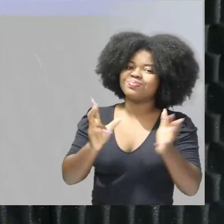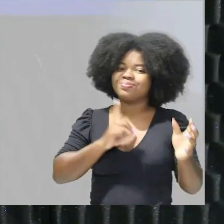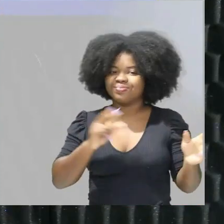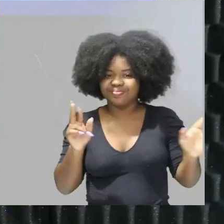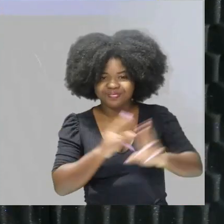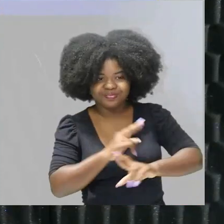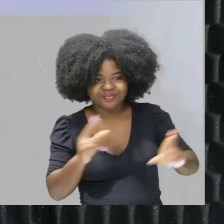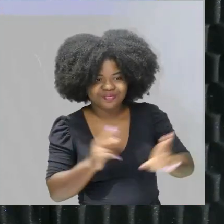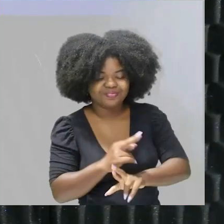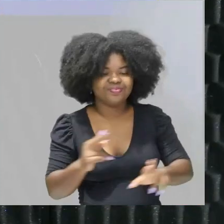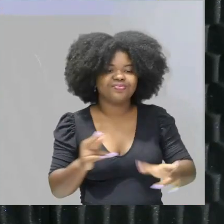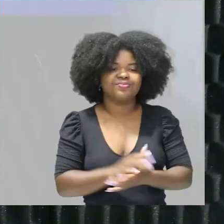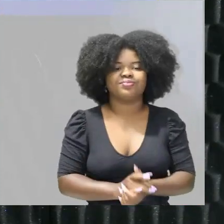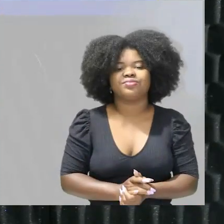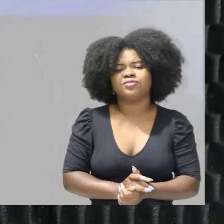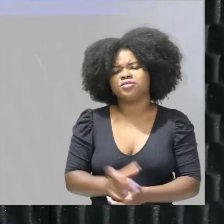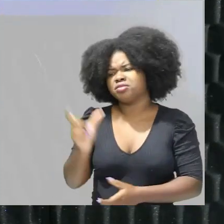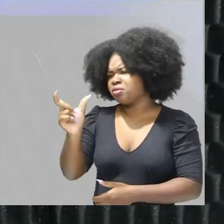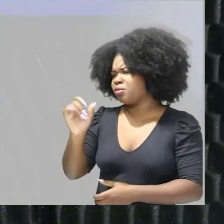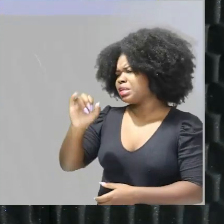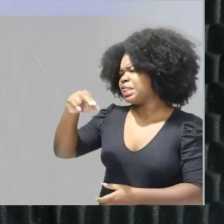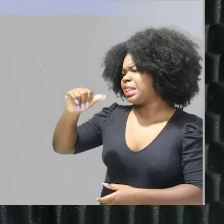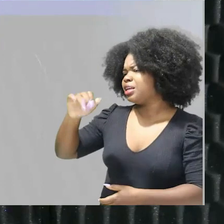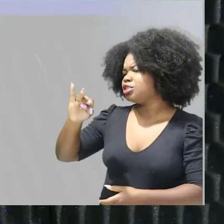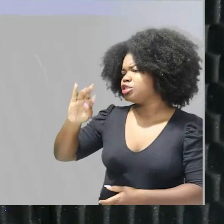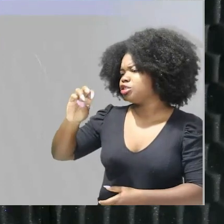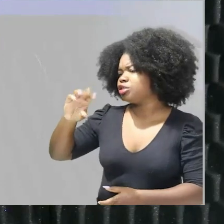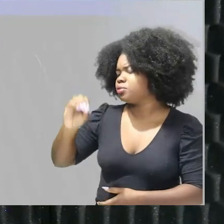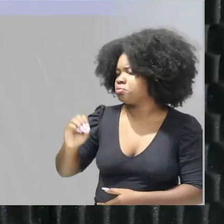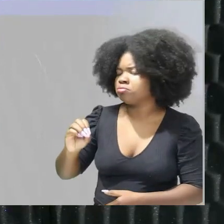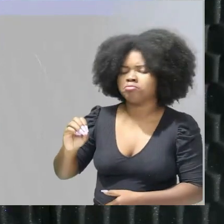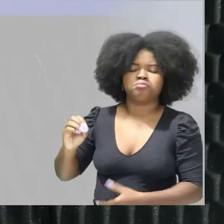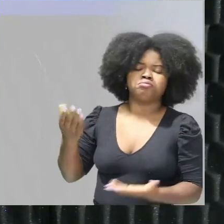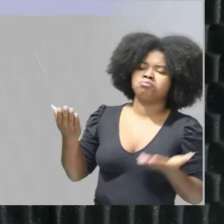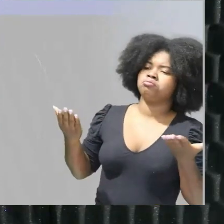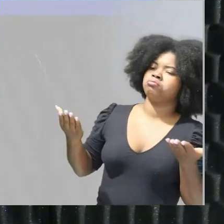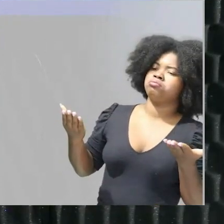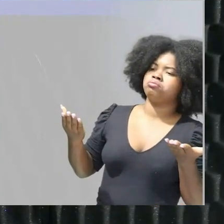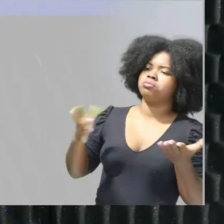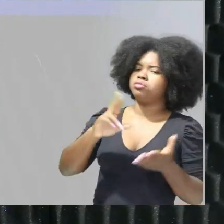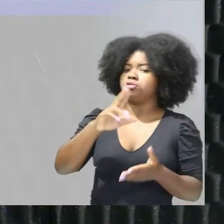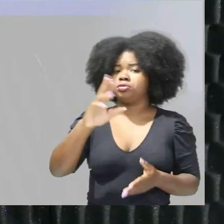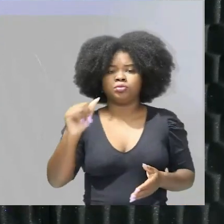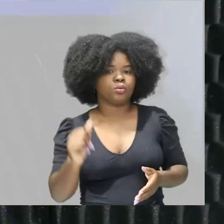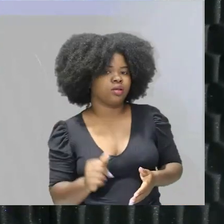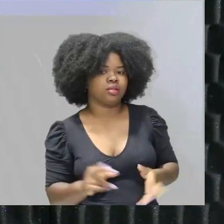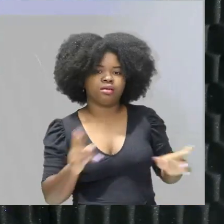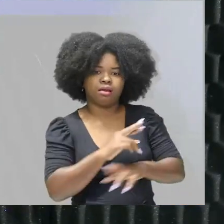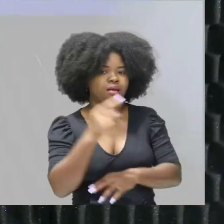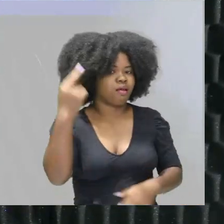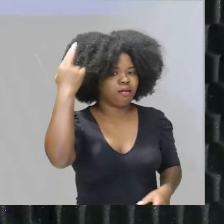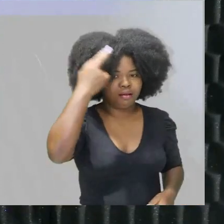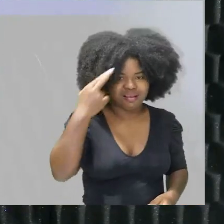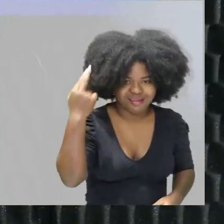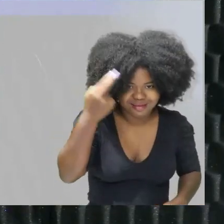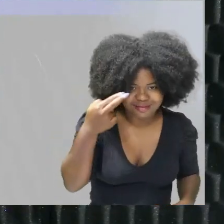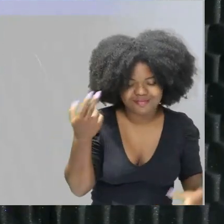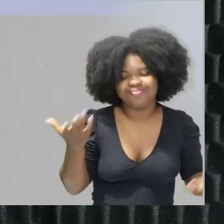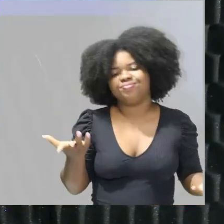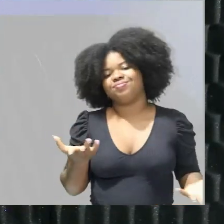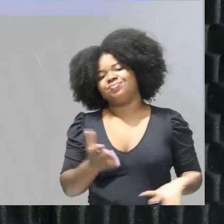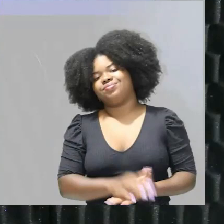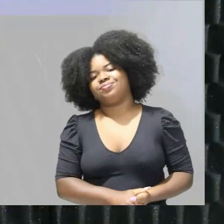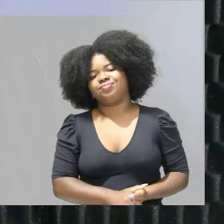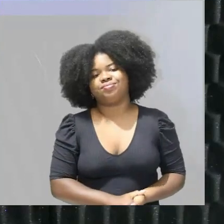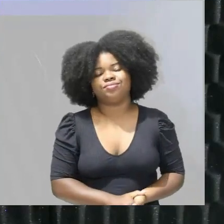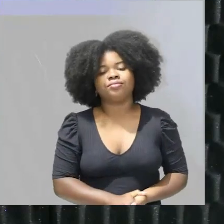você olha a palavra inatismo inatismo não pertence ao empirismo pertence a um discurso racionalista correto então não vai dar para ficar